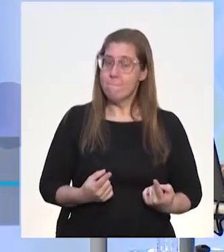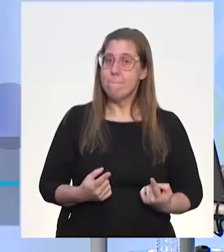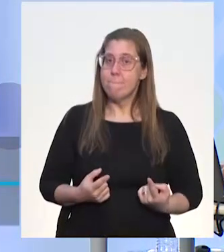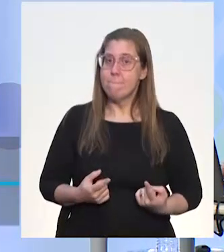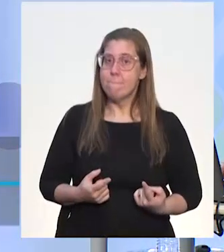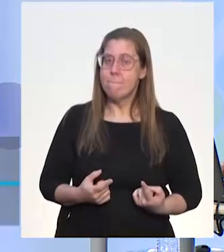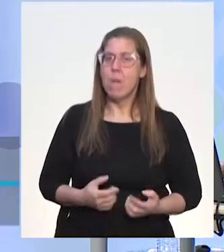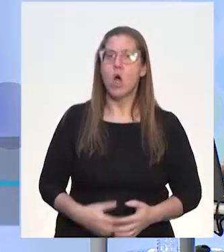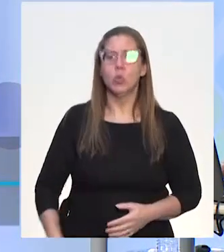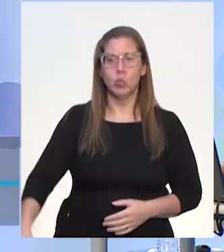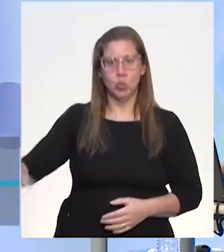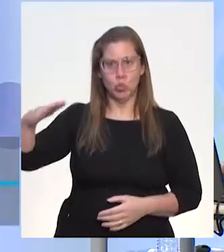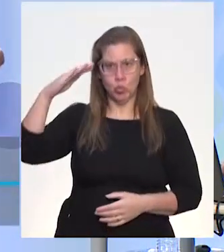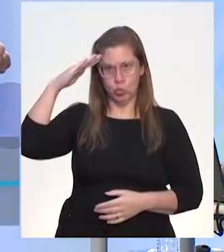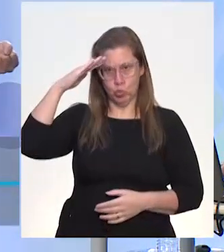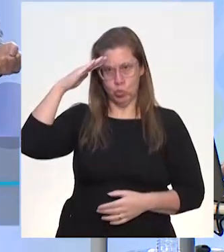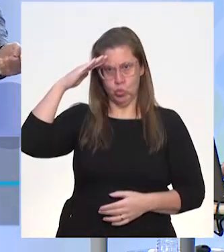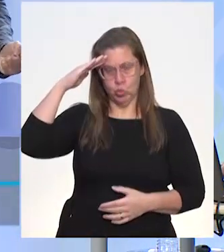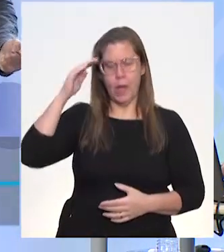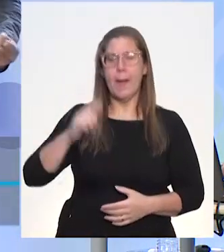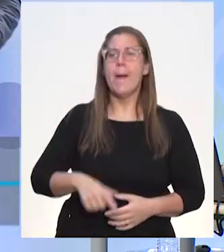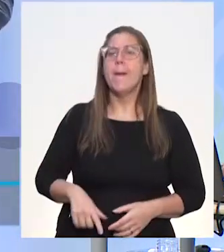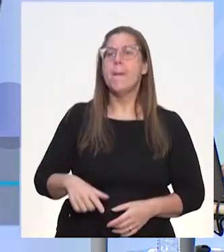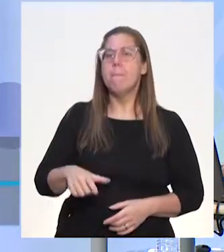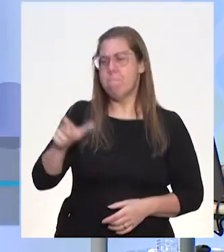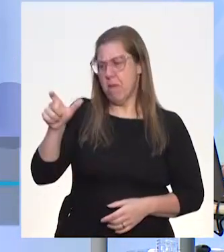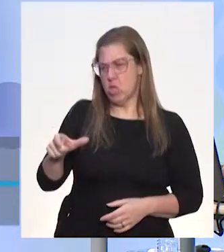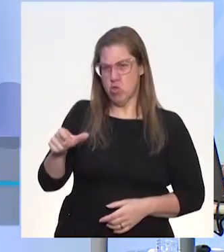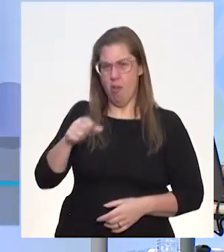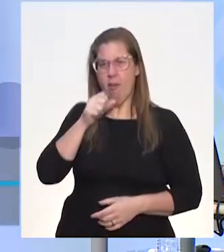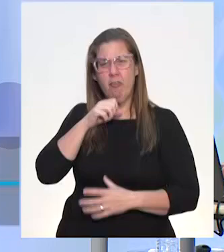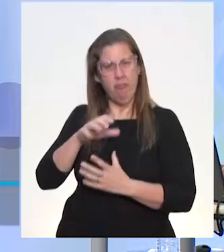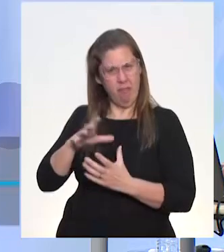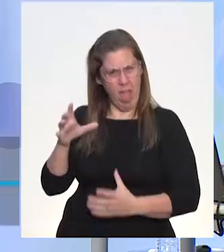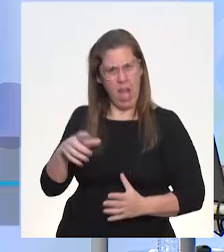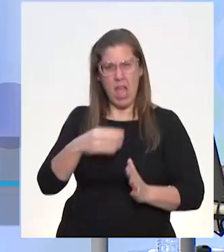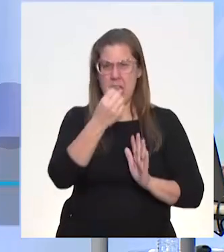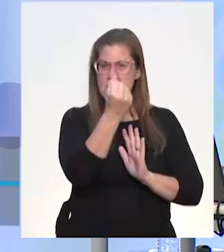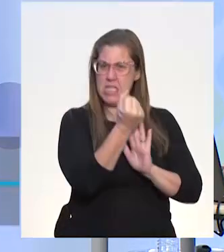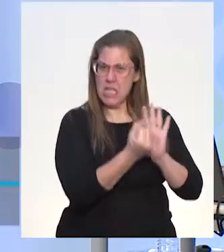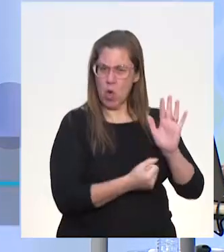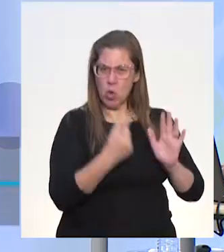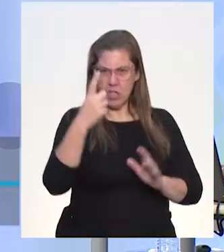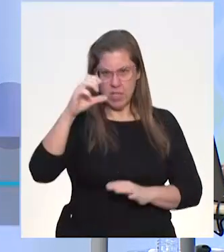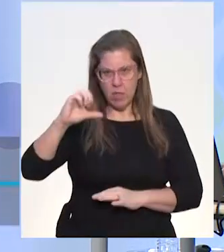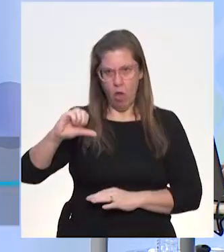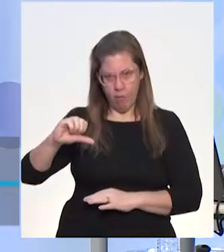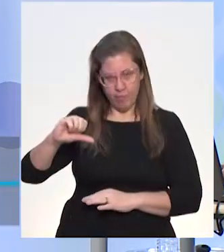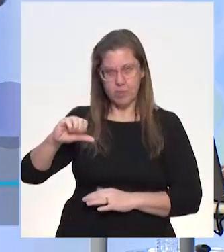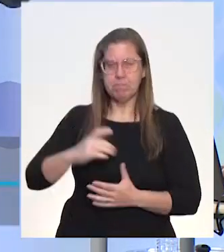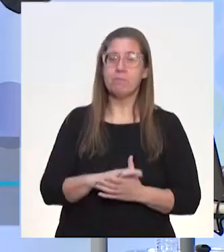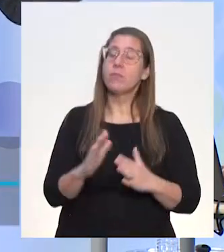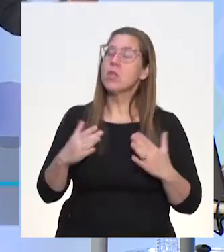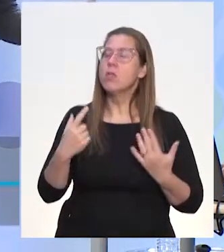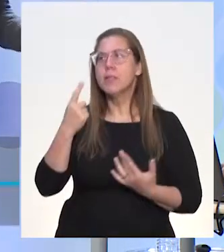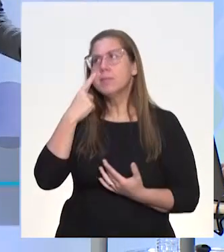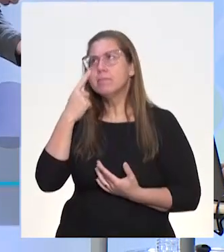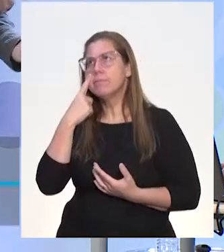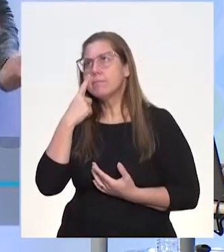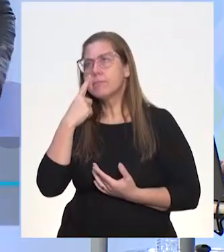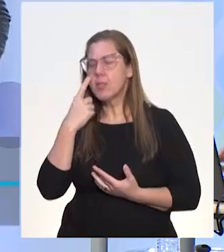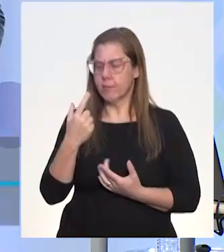dos generais eram pessoas muito idosas, eram homens do século XIX. E aí, quando você faz